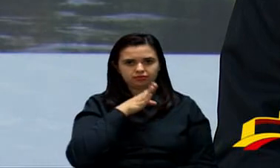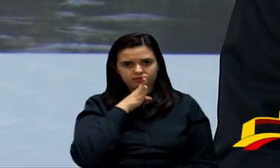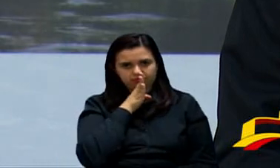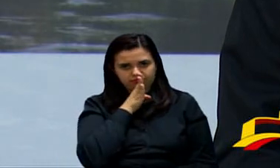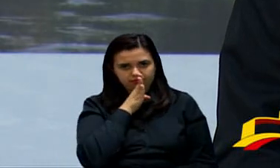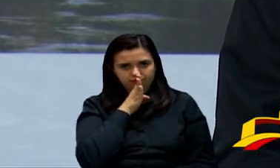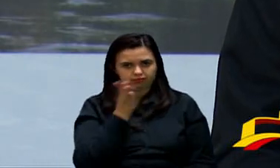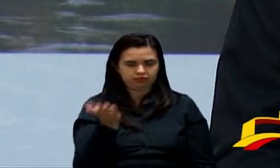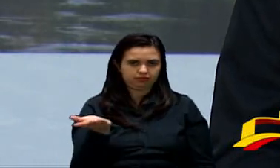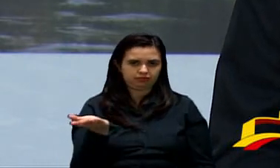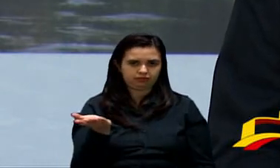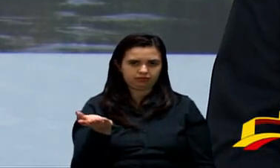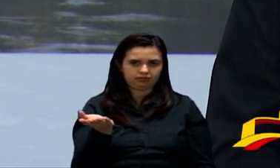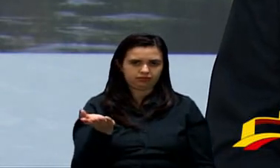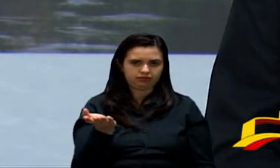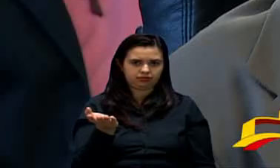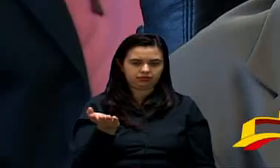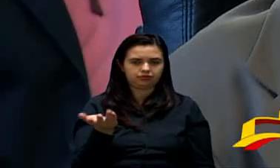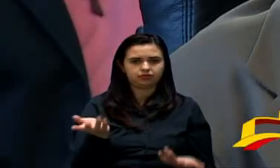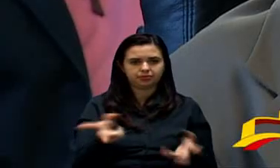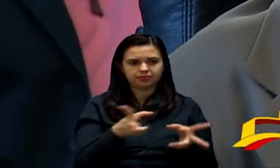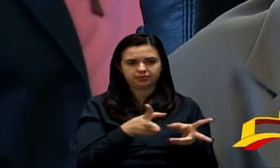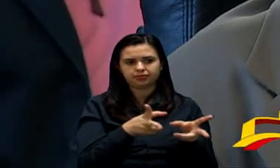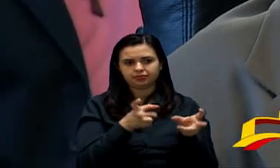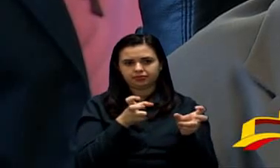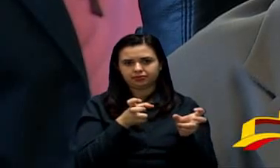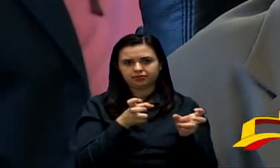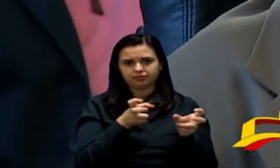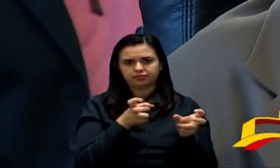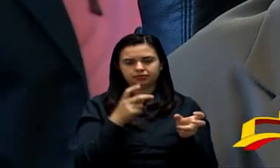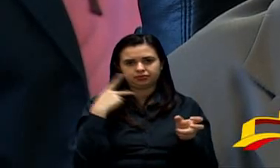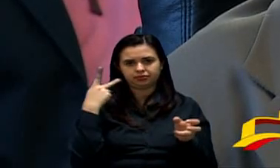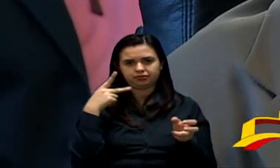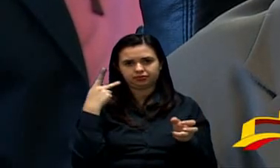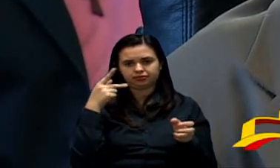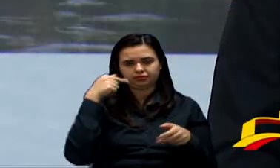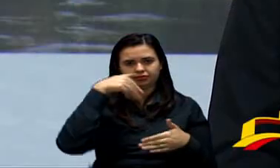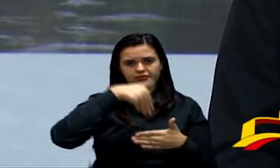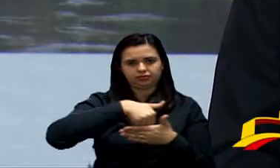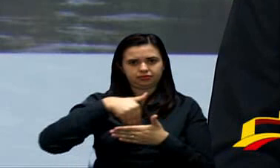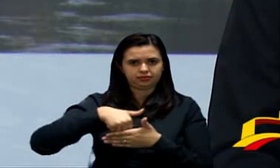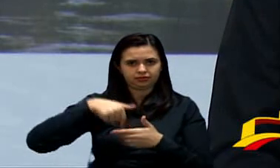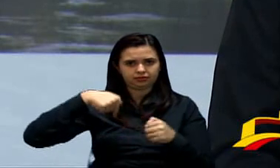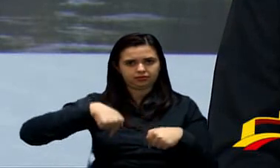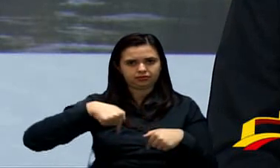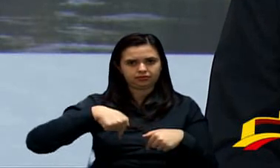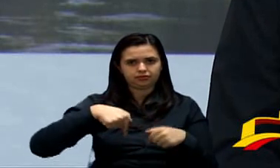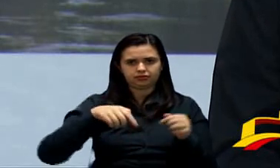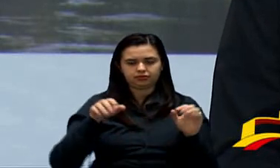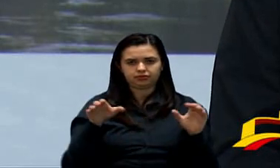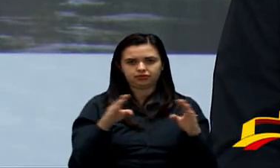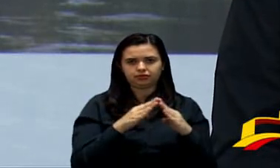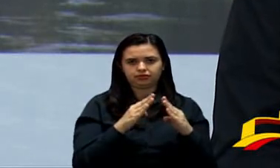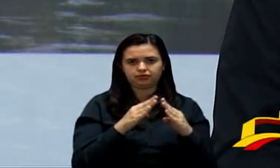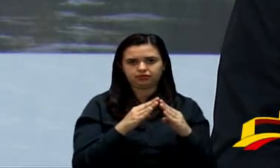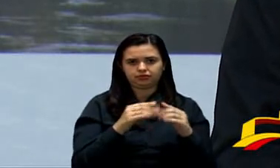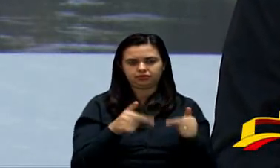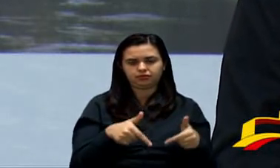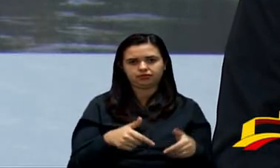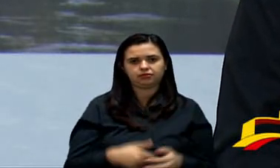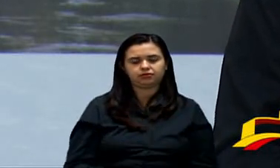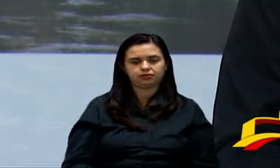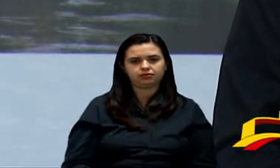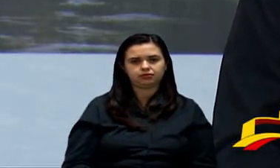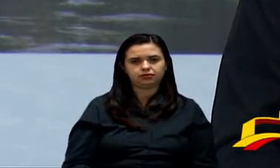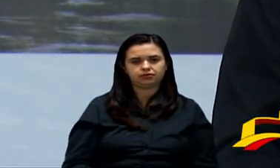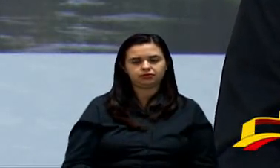pega um vereador eleito nesta casa, e eu sempre falo, a renovação ela é sempre importante em qualquer segmento da sociedade,